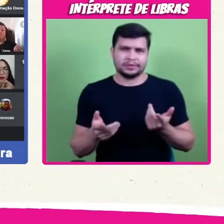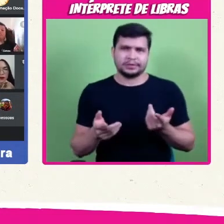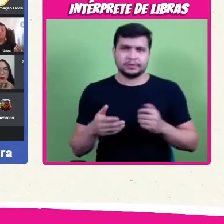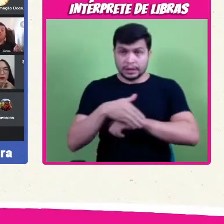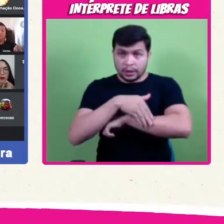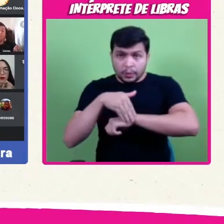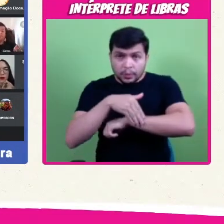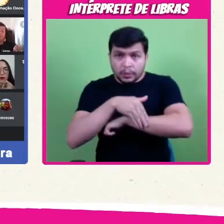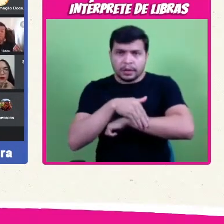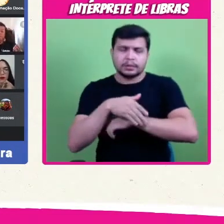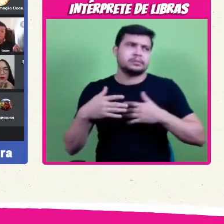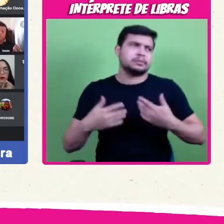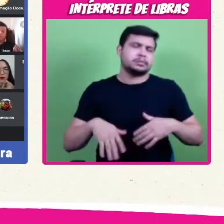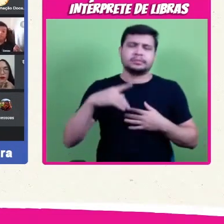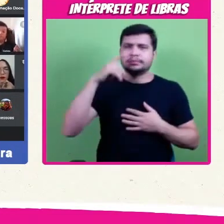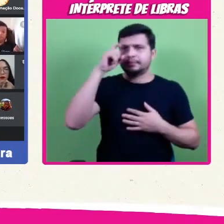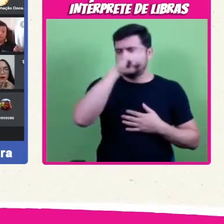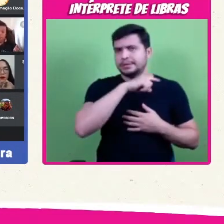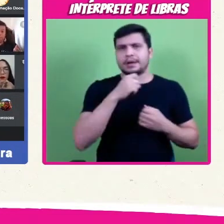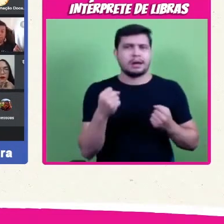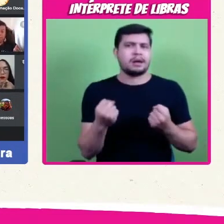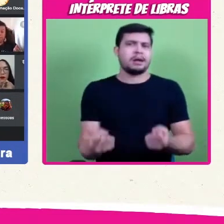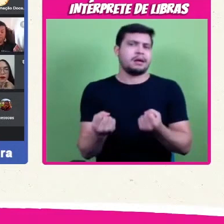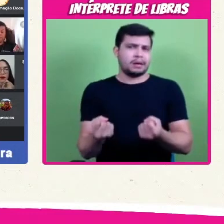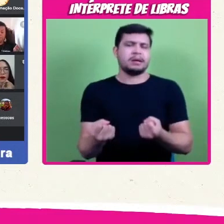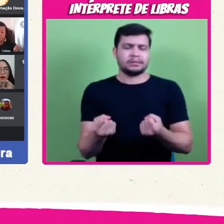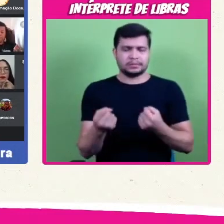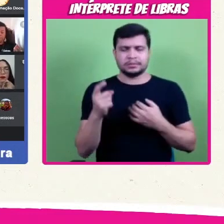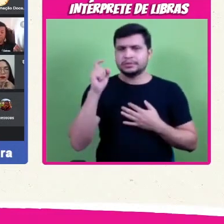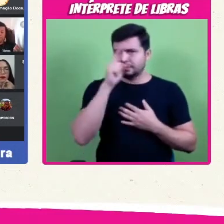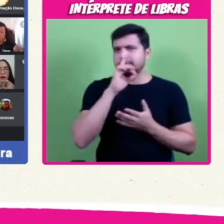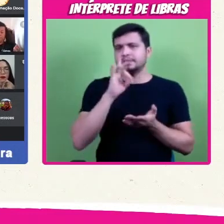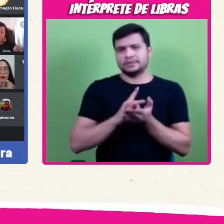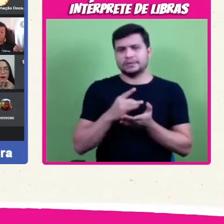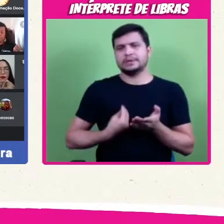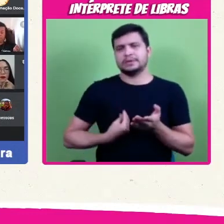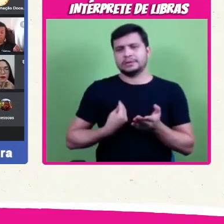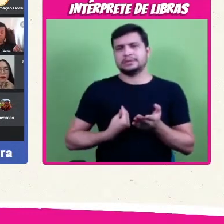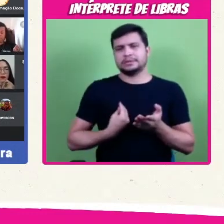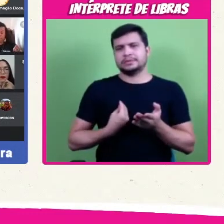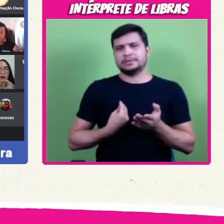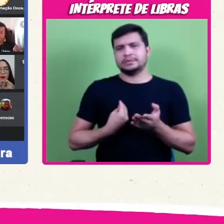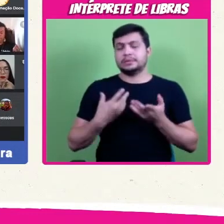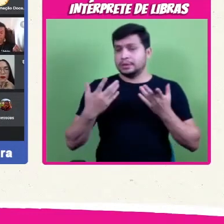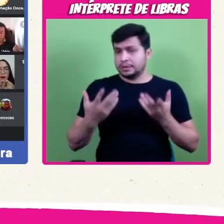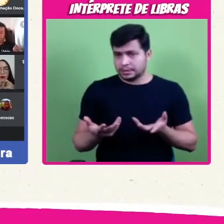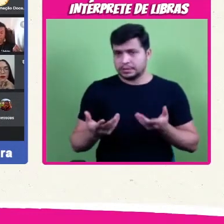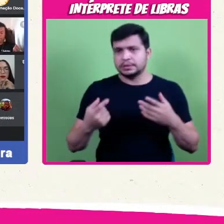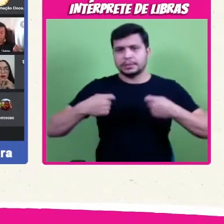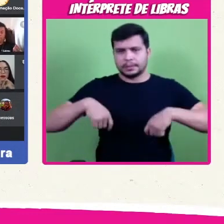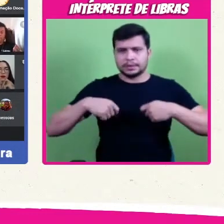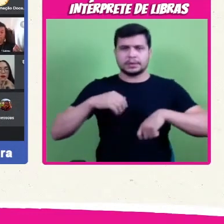muito pesado. É uma realidade muito difícil. E a gente tem que ter cada vez